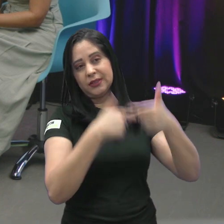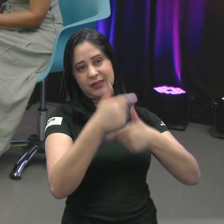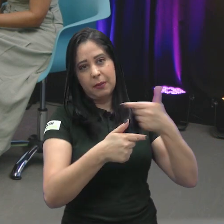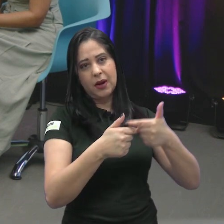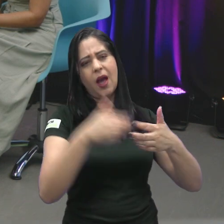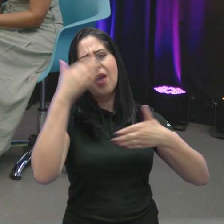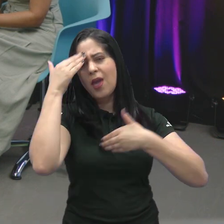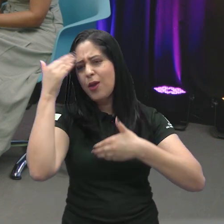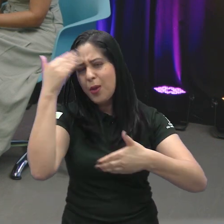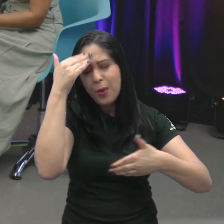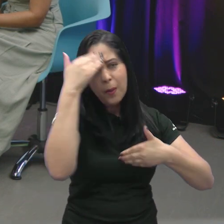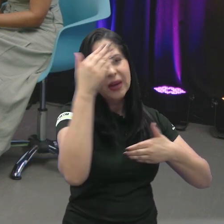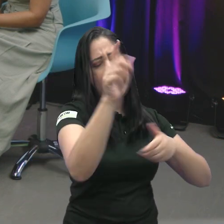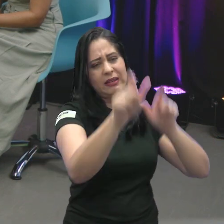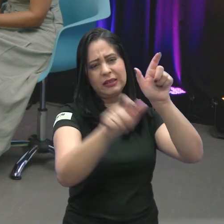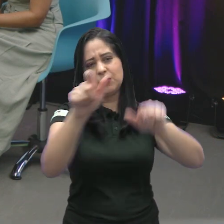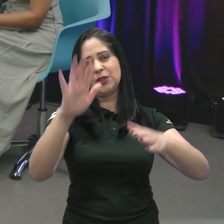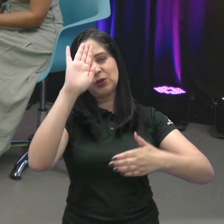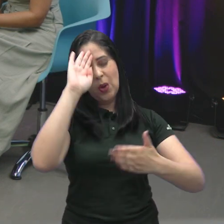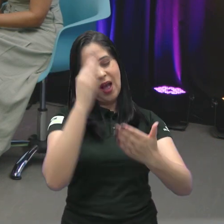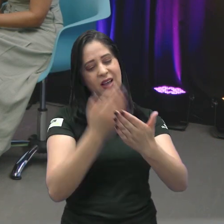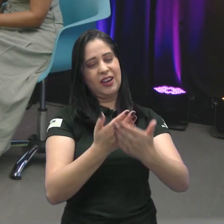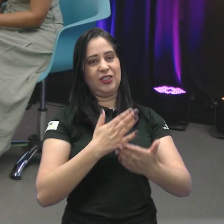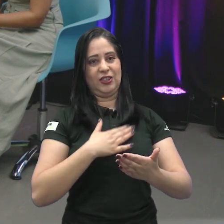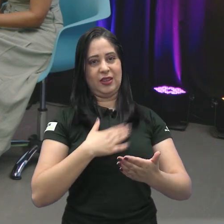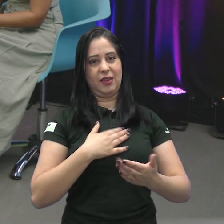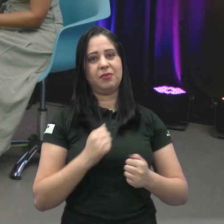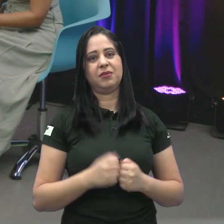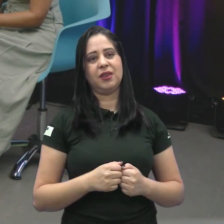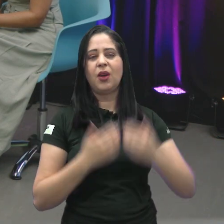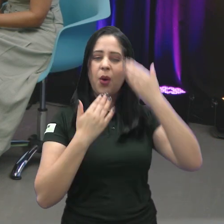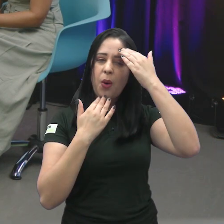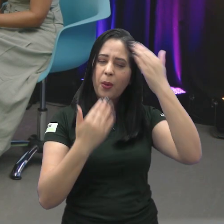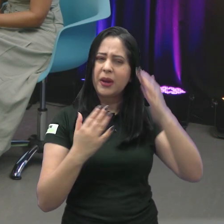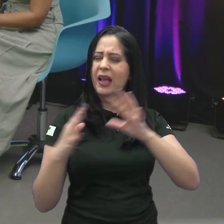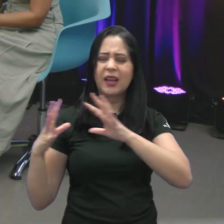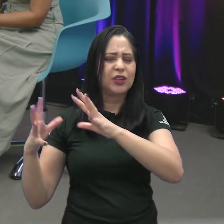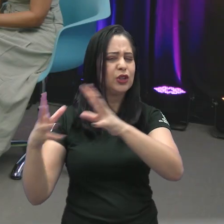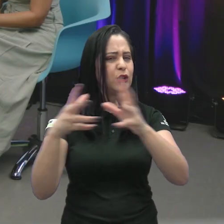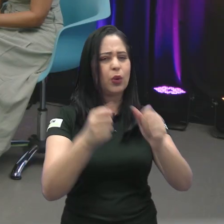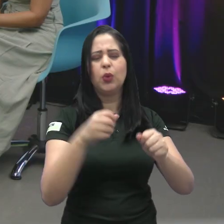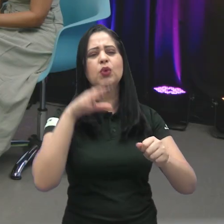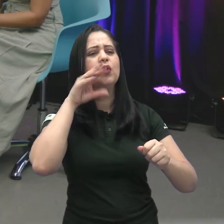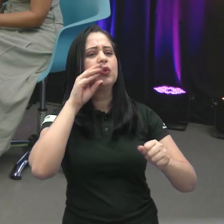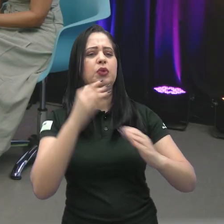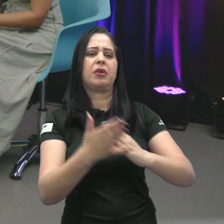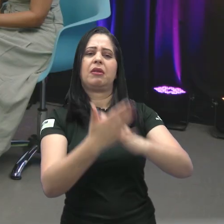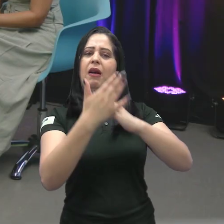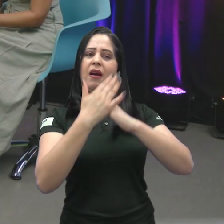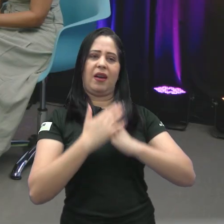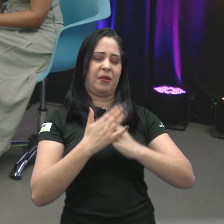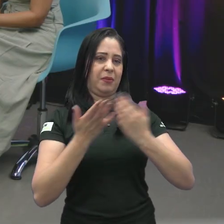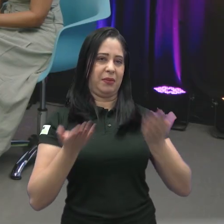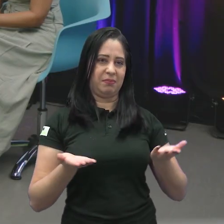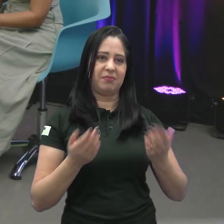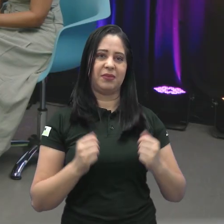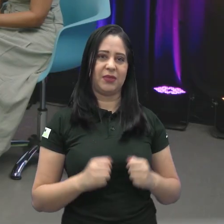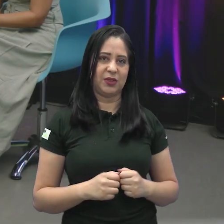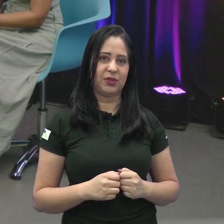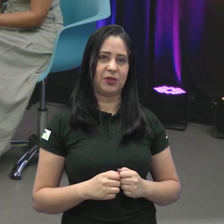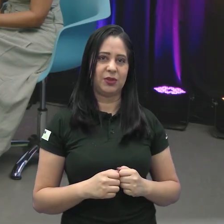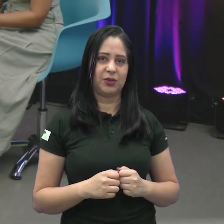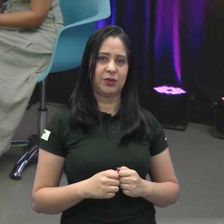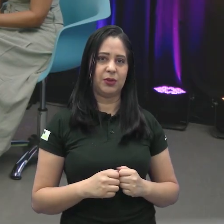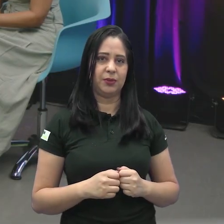a agradecer muito a população pela confiança o tempo todo e aqui eu aprendi muito. Todo mundo aqui que me ajudou o tempo que eu estava, todos os funcionários dessa